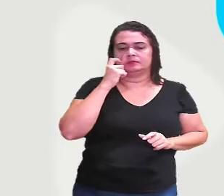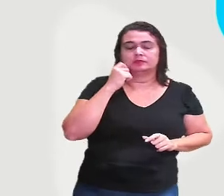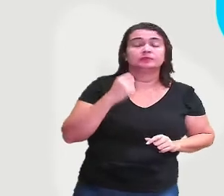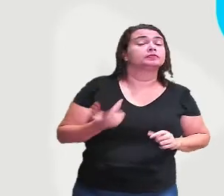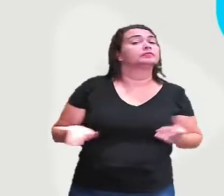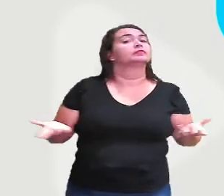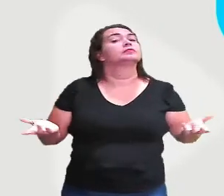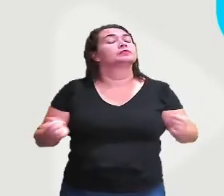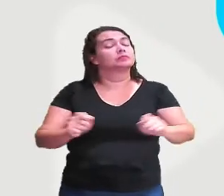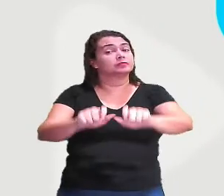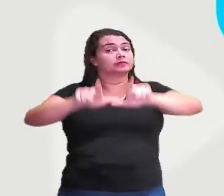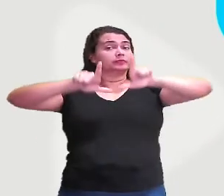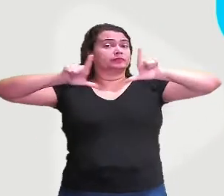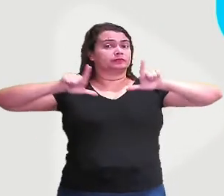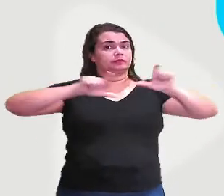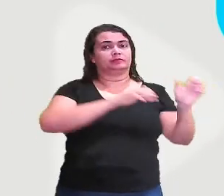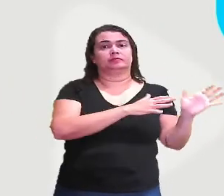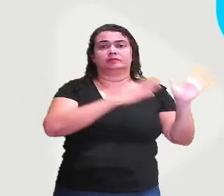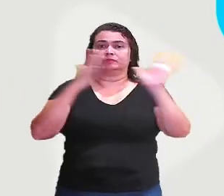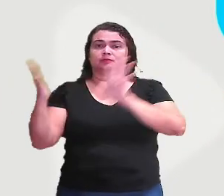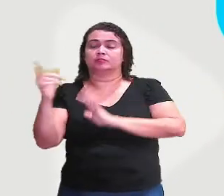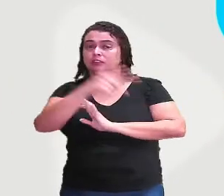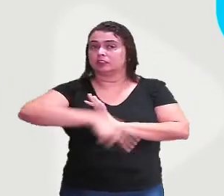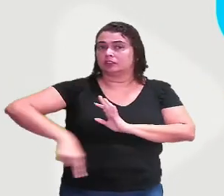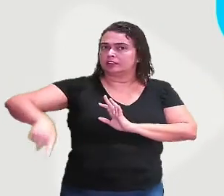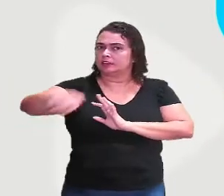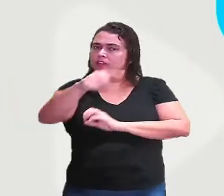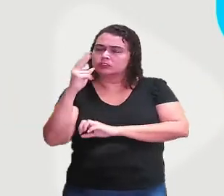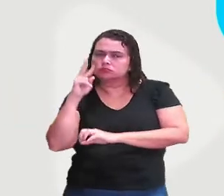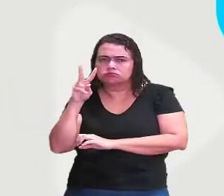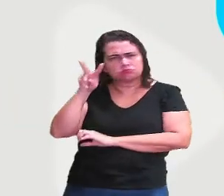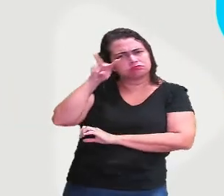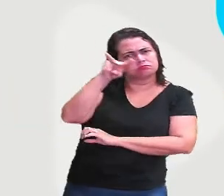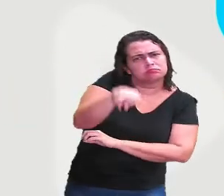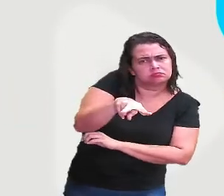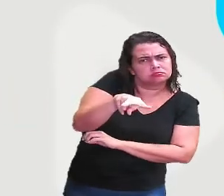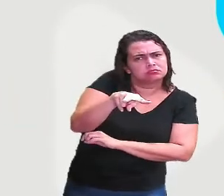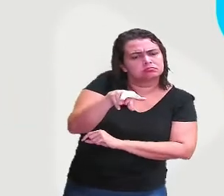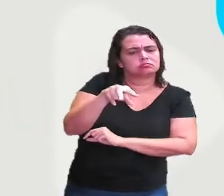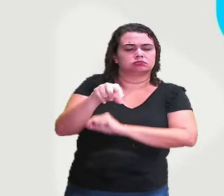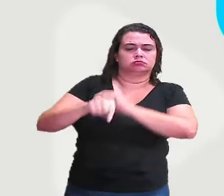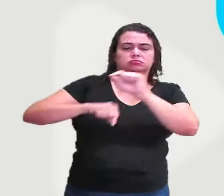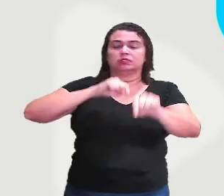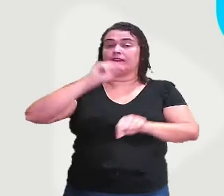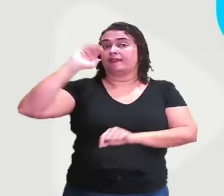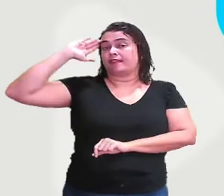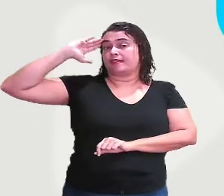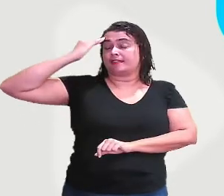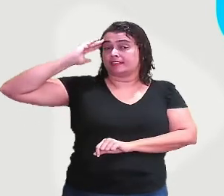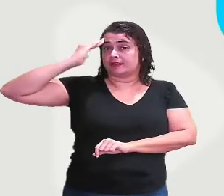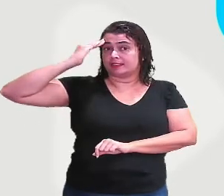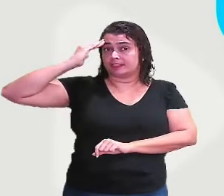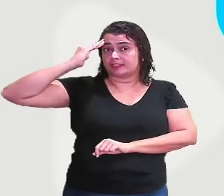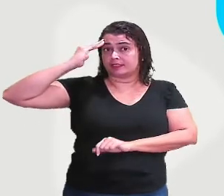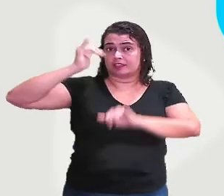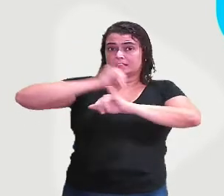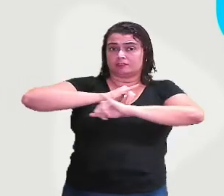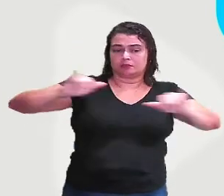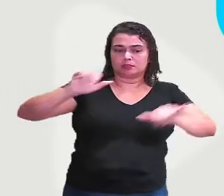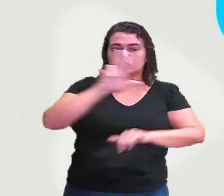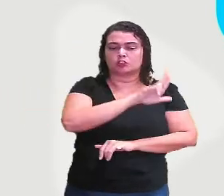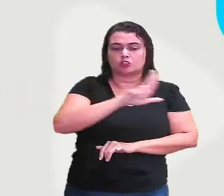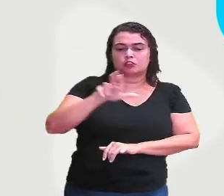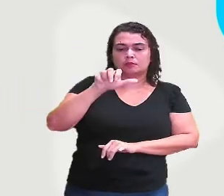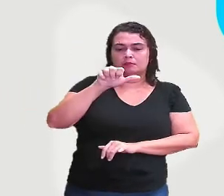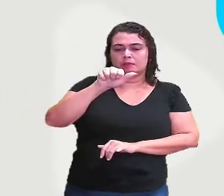Abra esse slide aí para que a gente possa dar para o aluno a oportunidade dele ficar muito mais antenado com essas informações. Arboviroses. Então, você